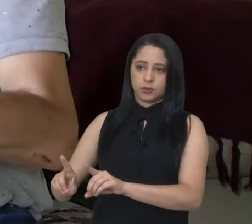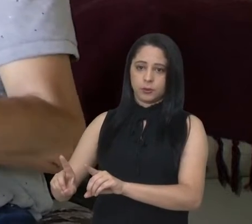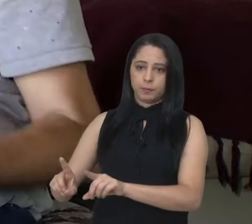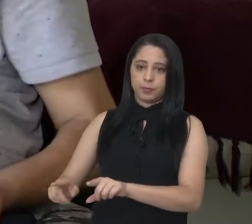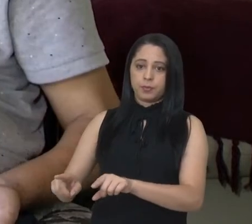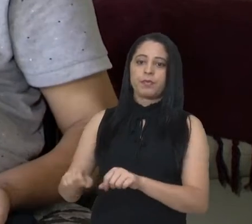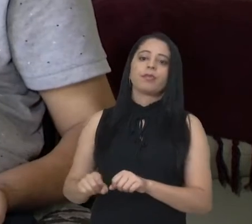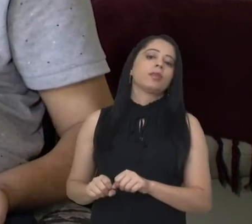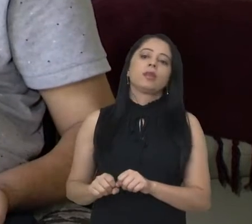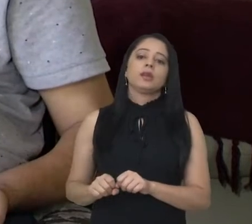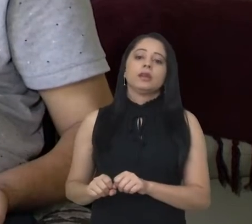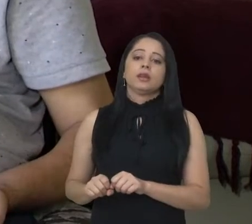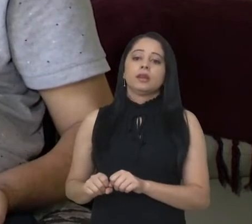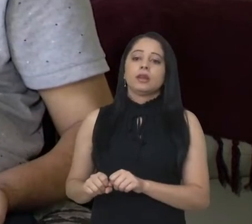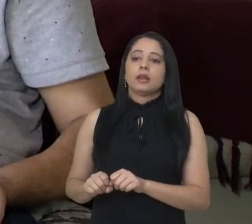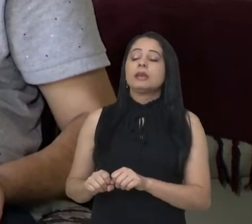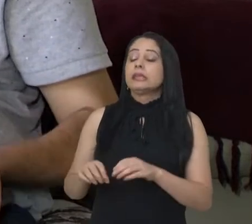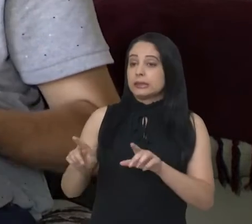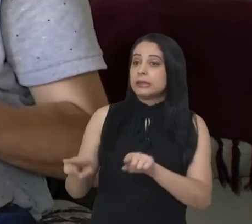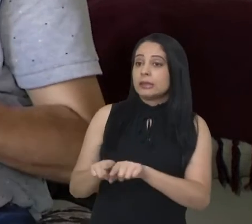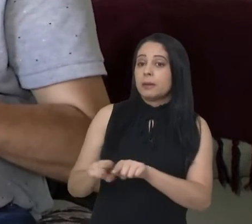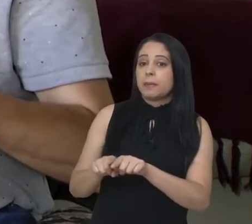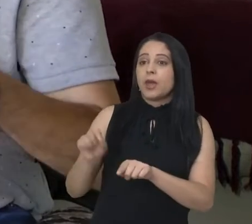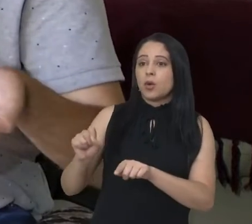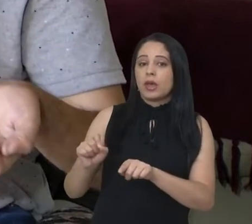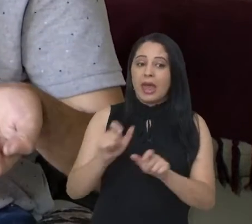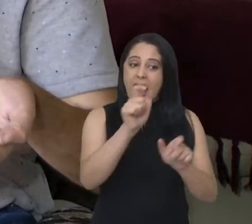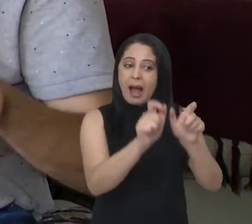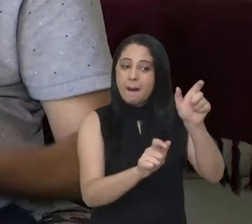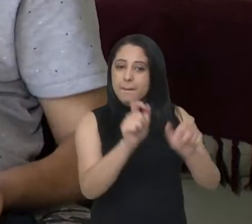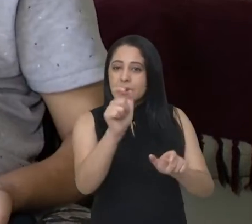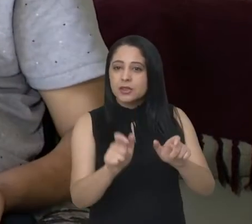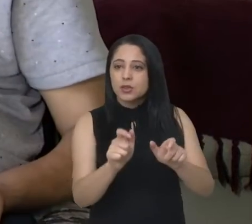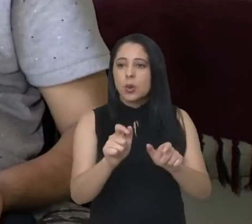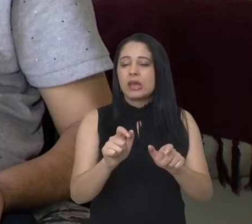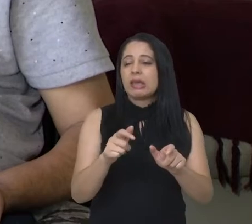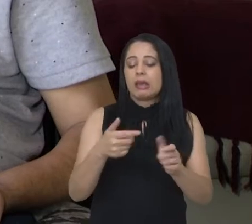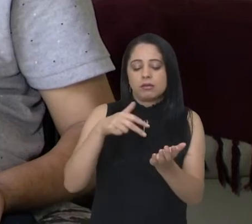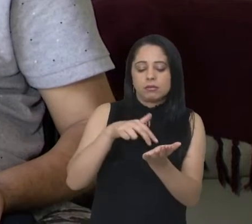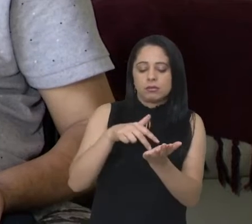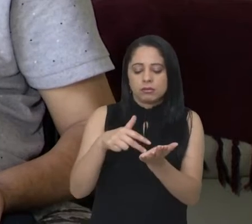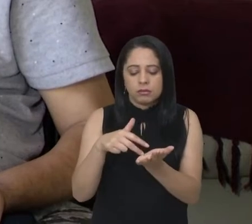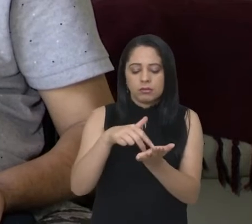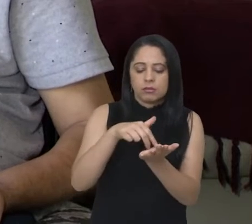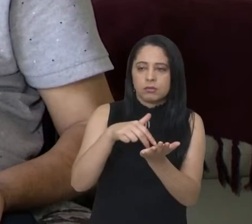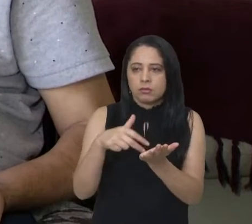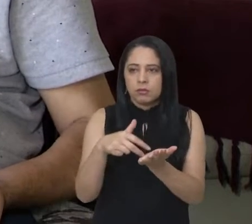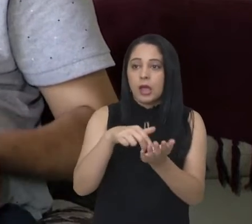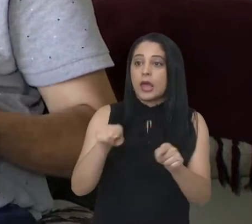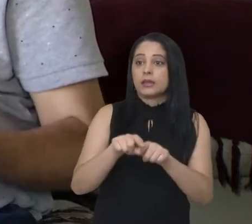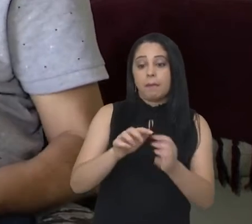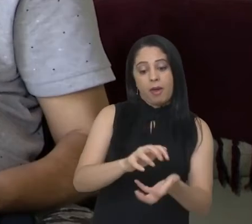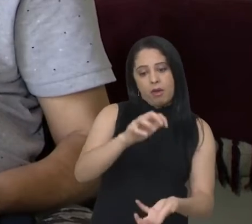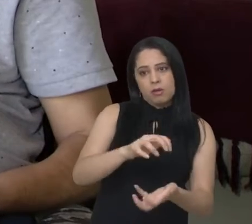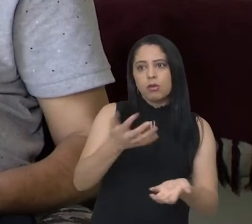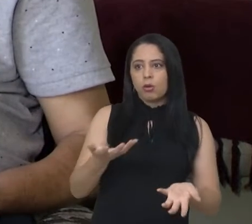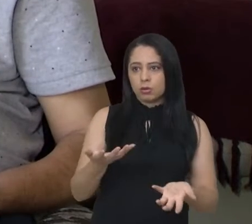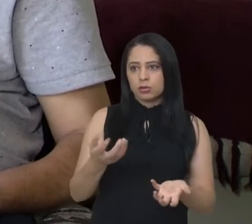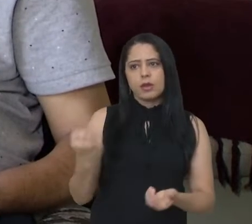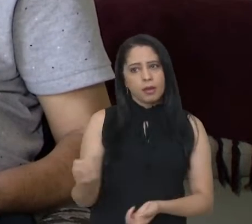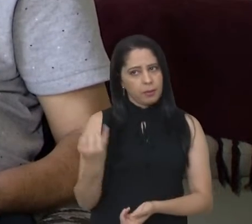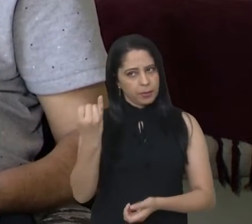só para a categoria da pessoa com deficiência. Isso aí se estende também à pessoa com mobilidade reduzida, né, e aos